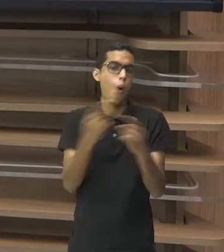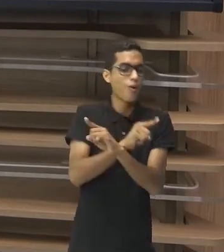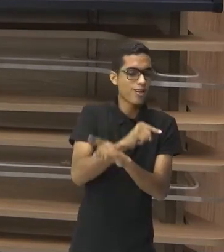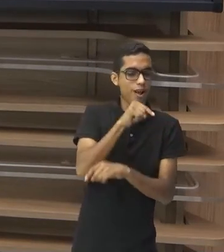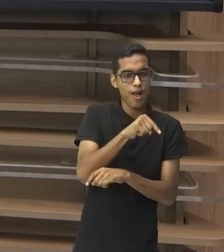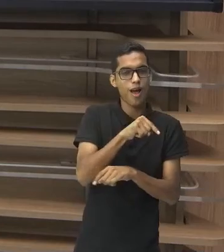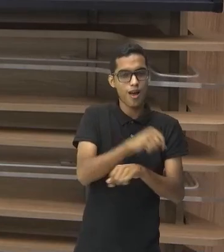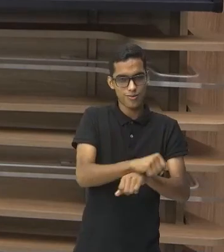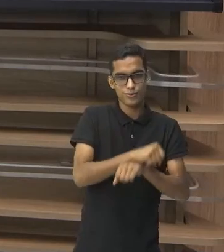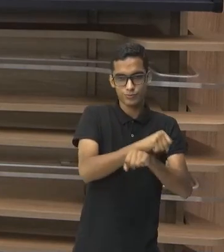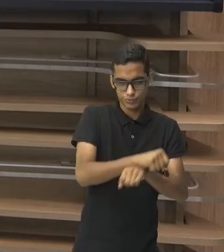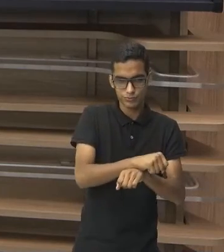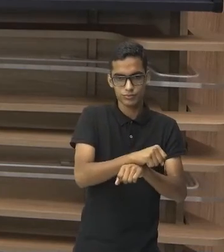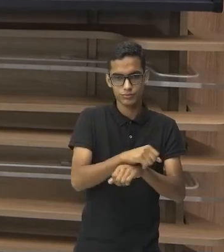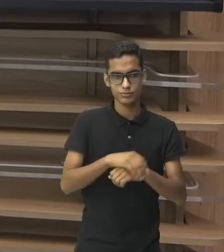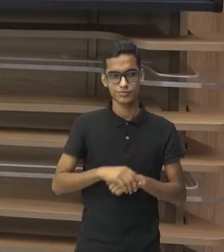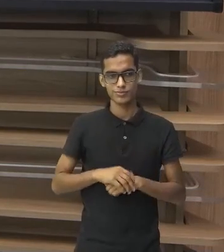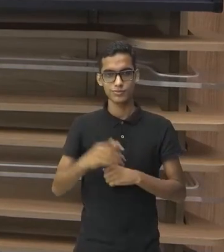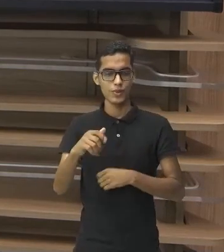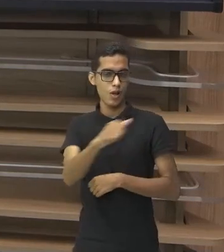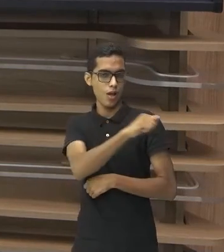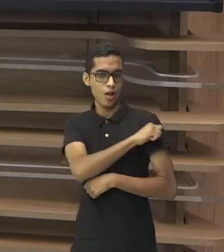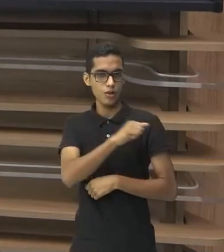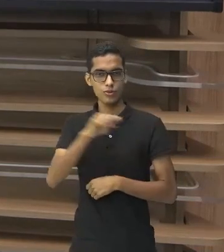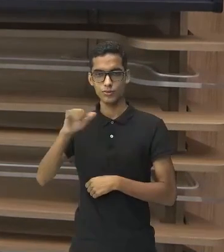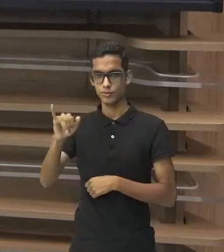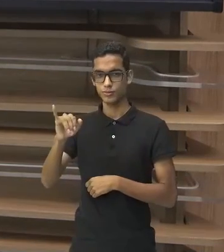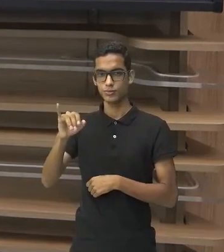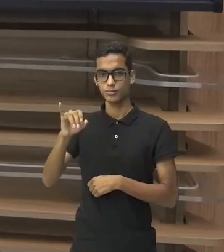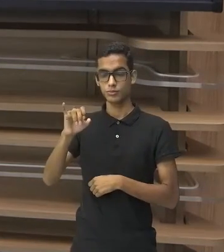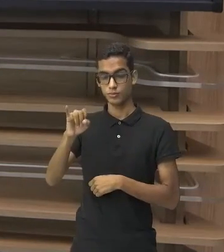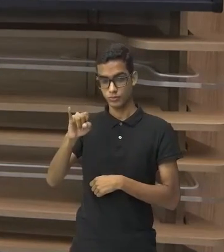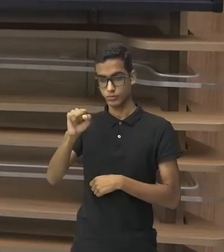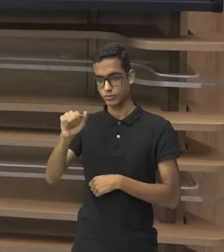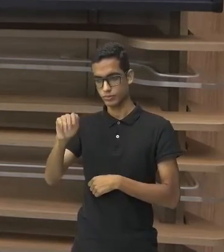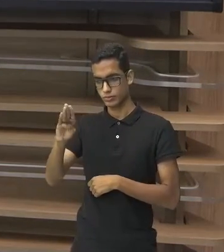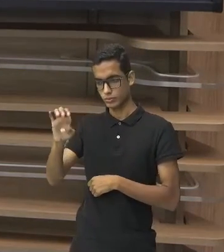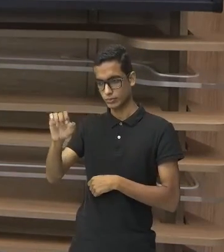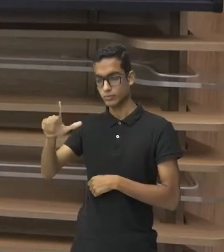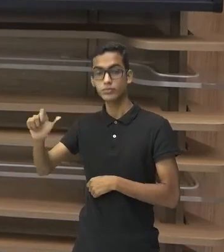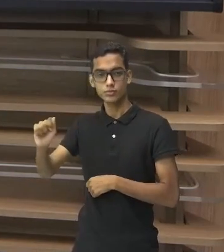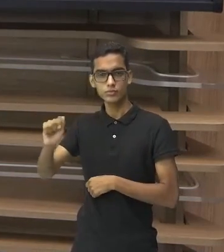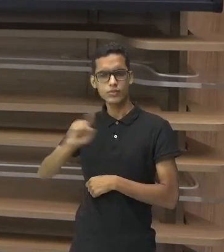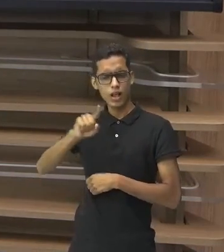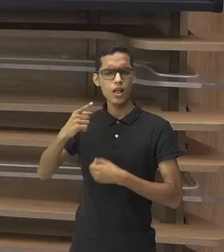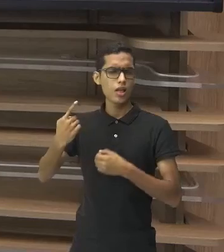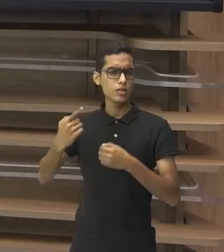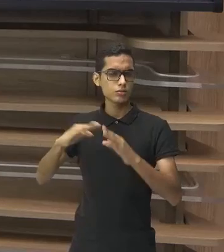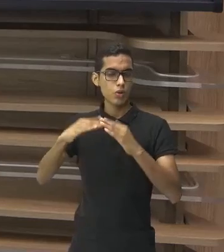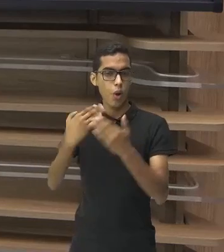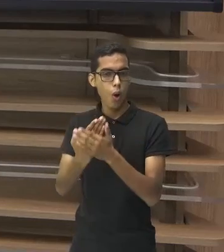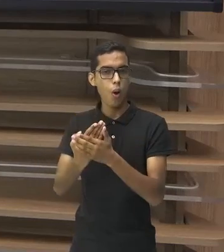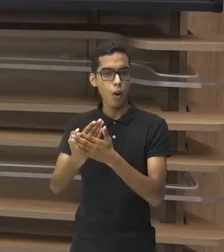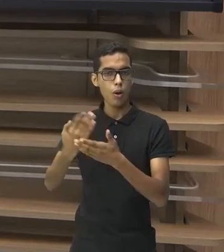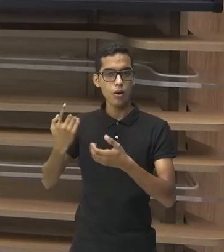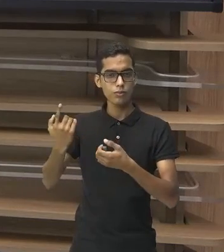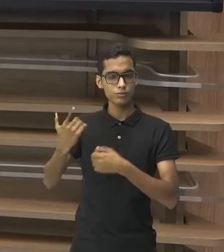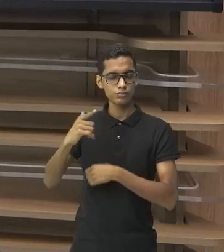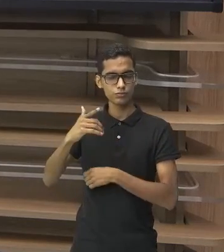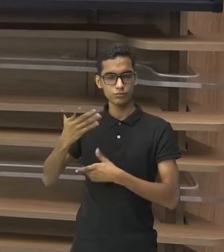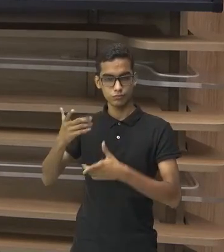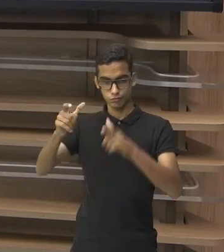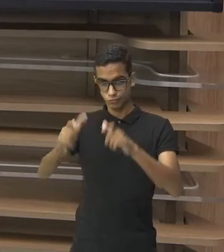lá no Japim, enviou para a gente que existe relação considerável entre a crise do